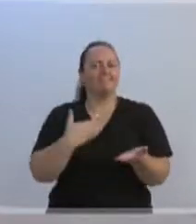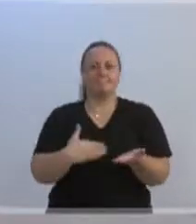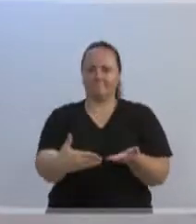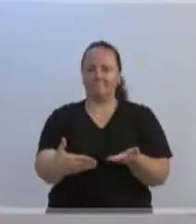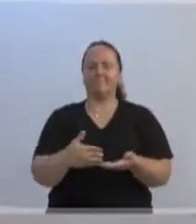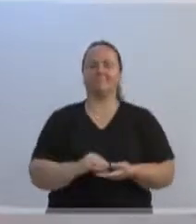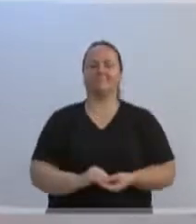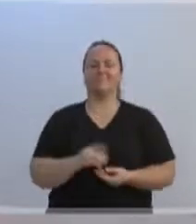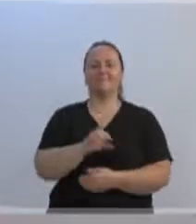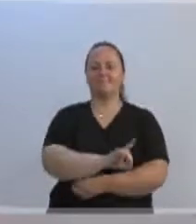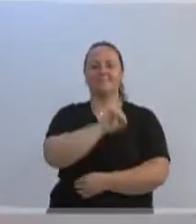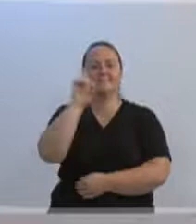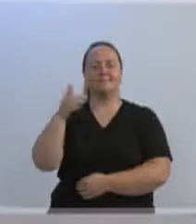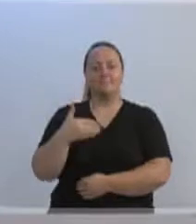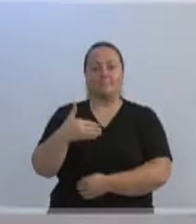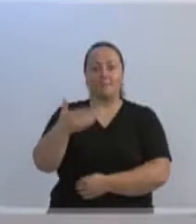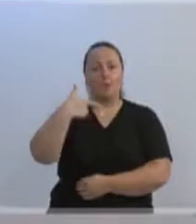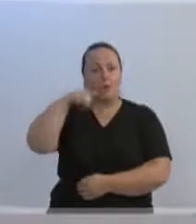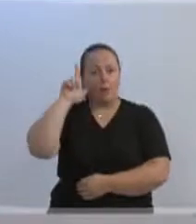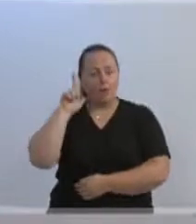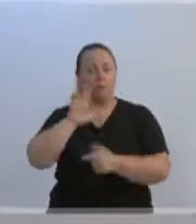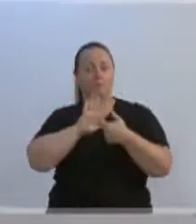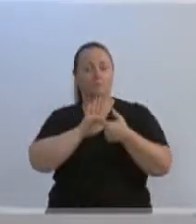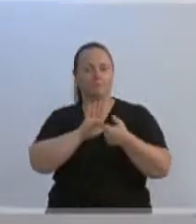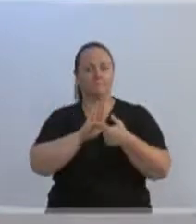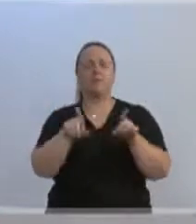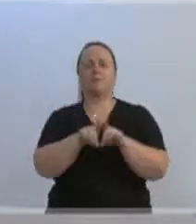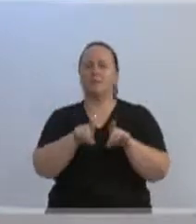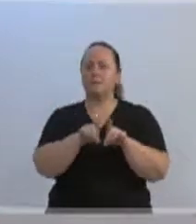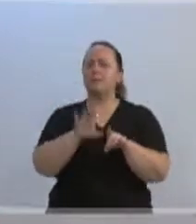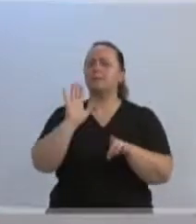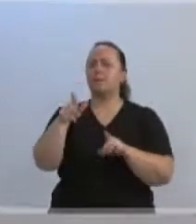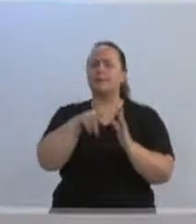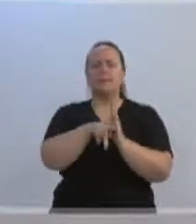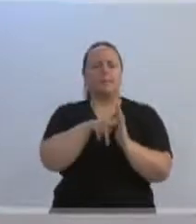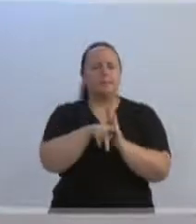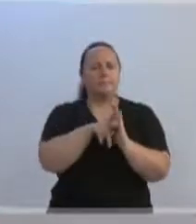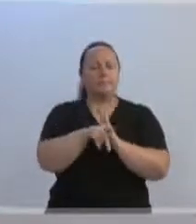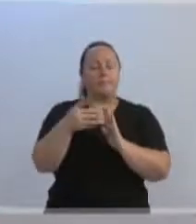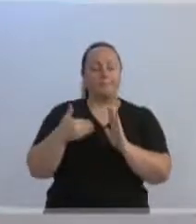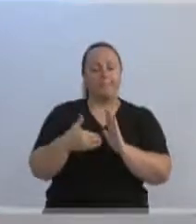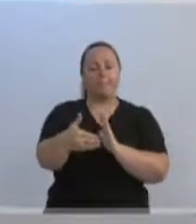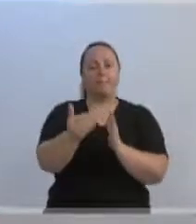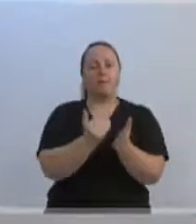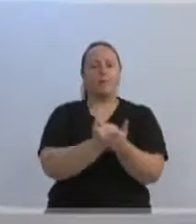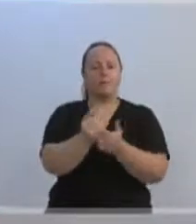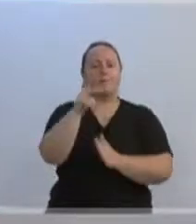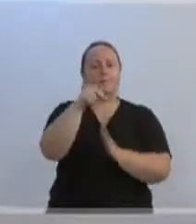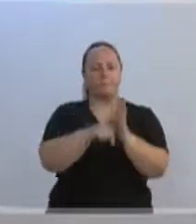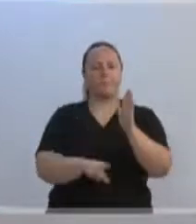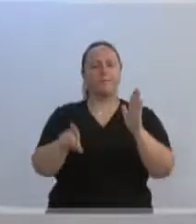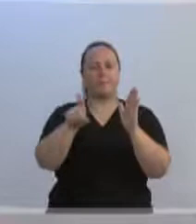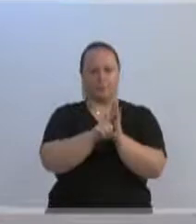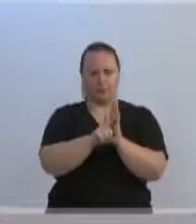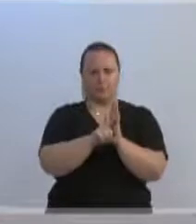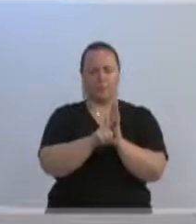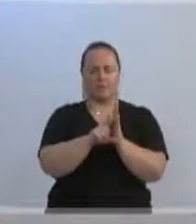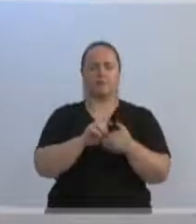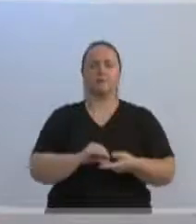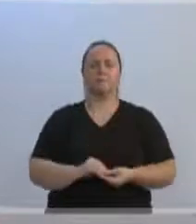que eles me apresentaram ontem nós já estudamos e entrando inclusive hoje com um projeto de lei é que